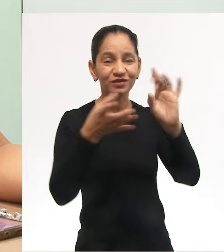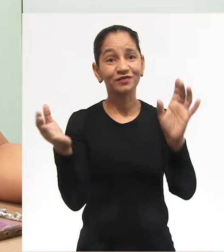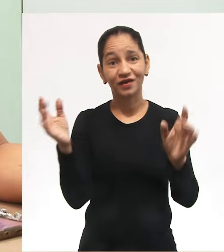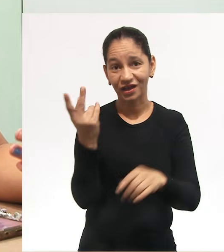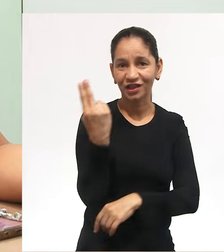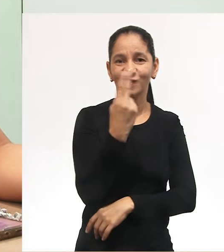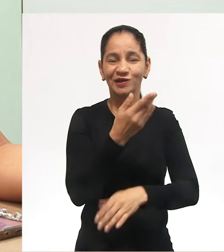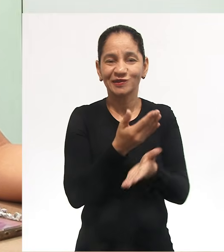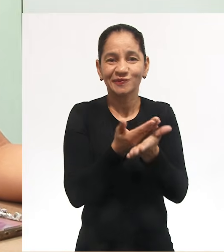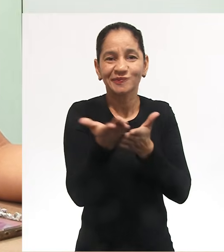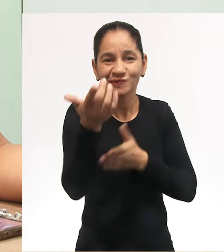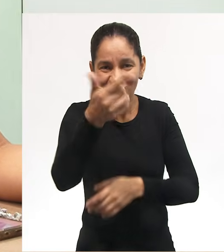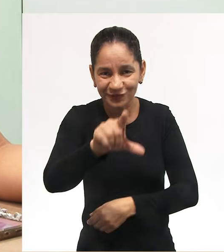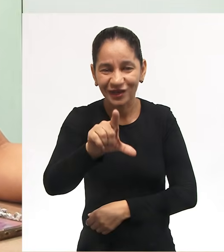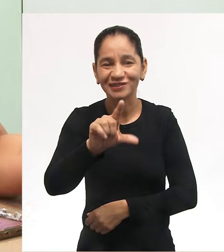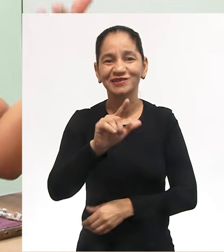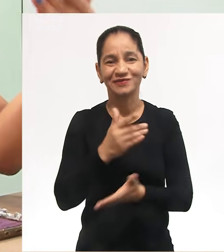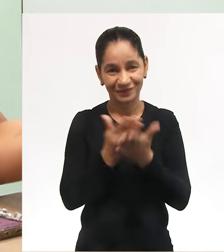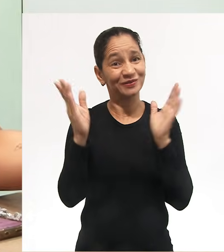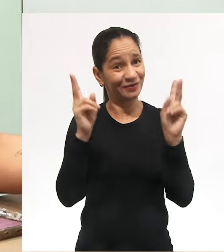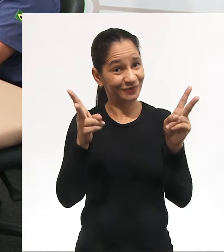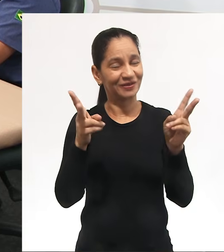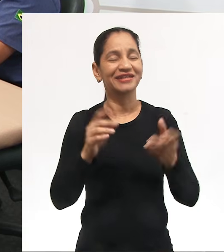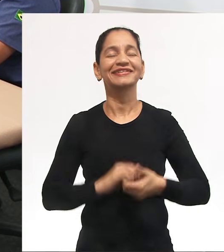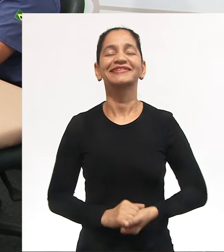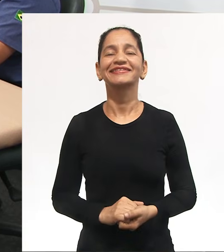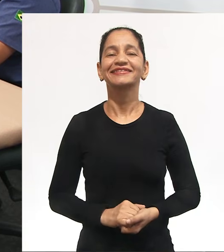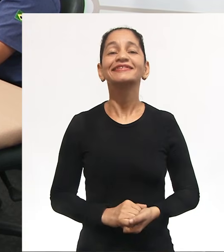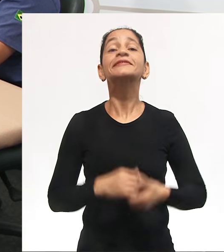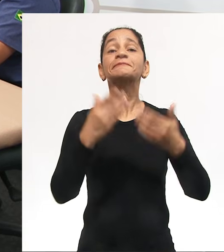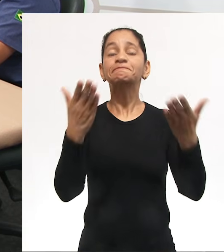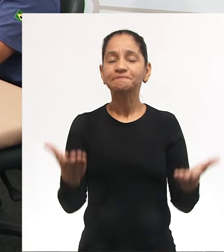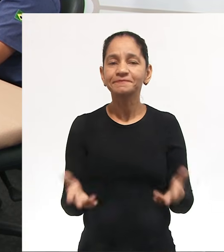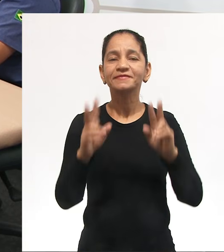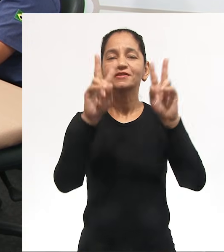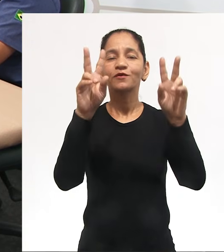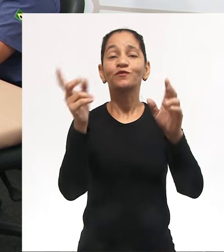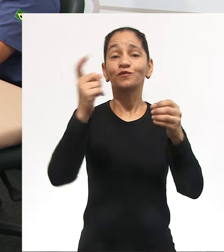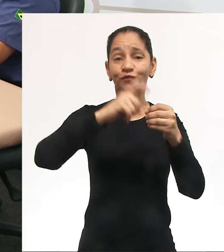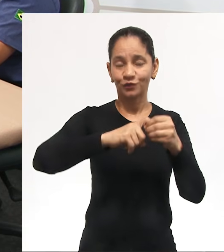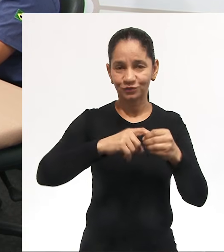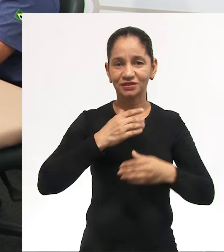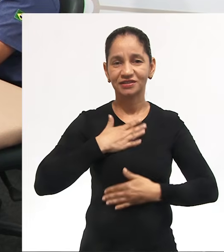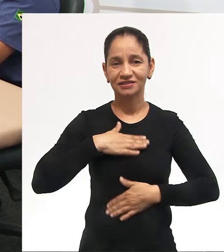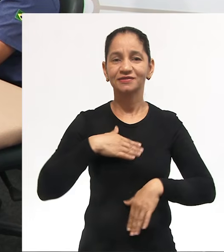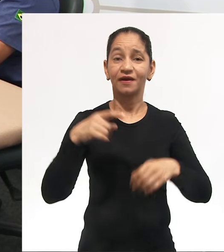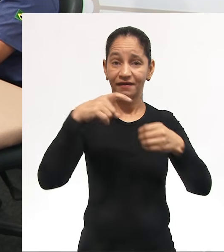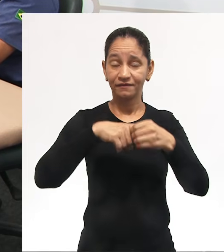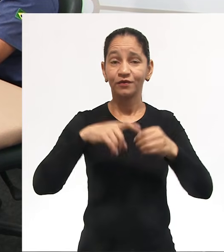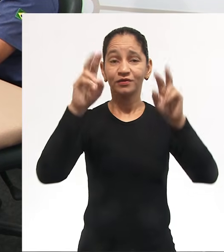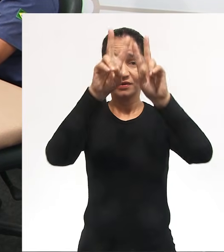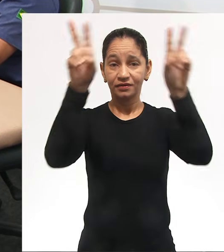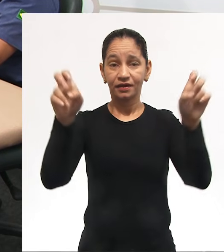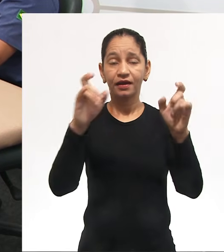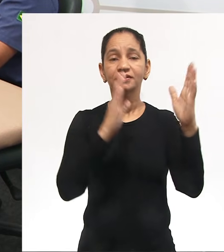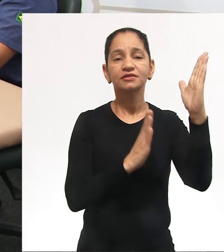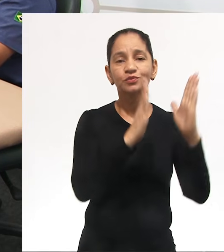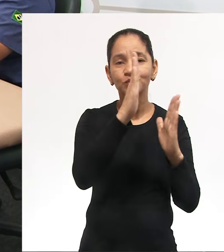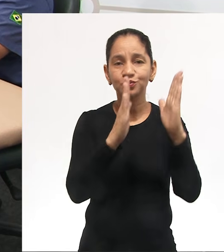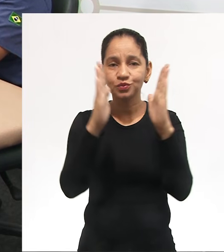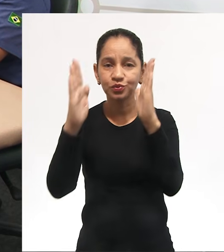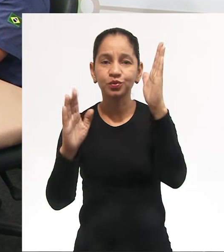interaja com a gente, estabeleça novas conexões. Exatamente. Agora sim você pode falar. Então, aí em